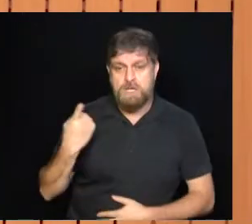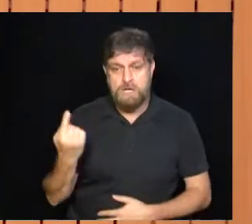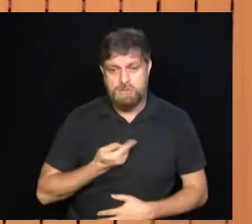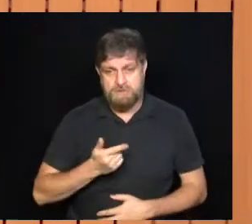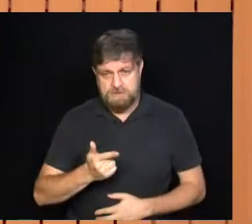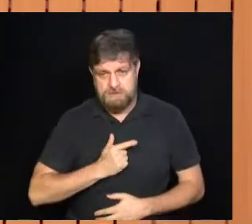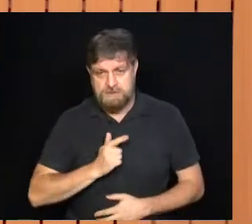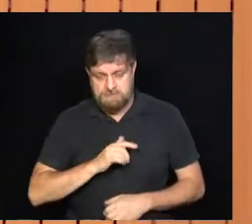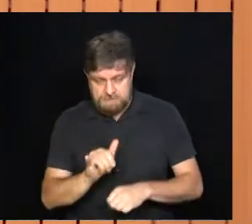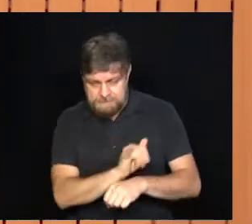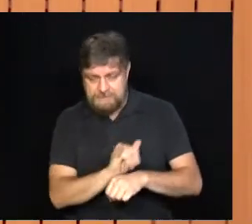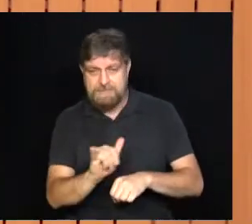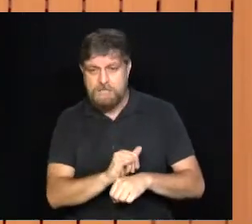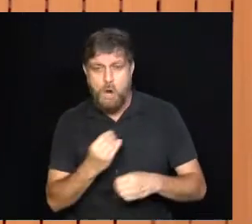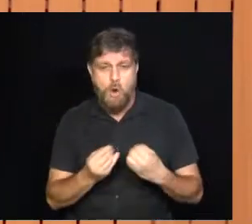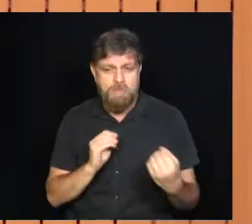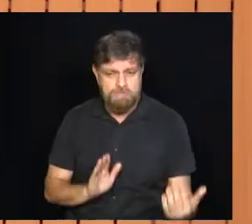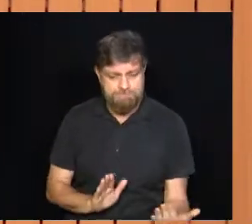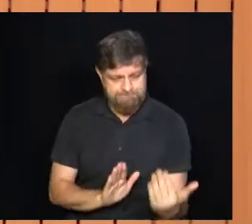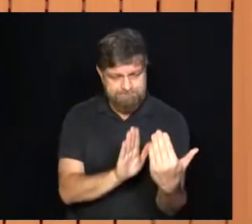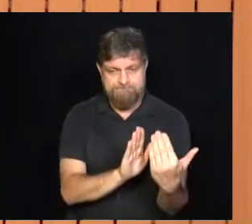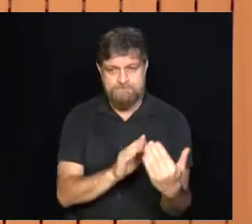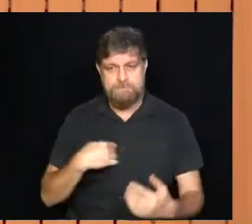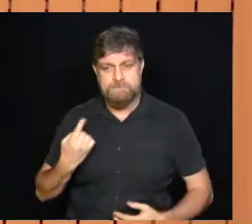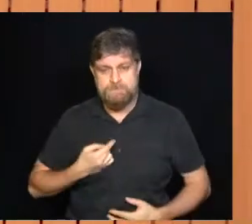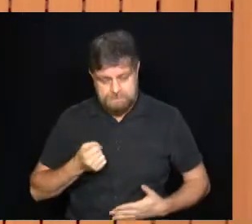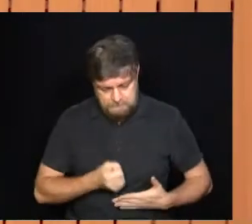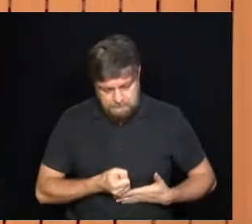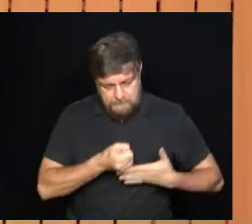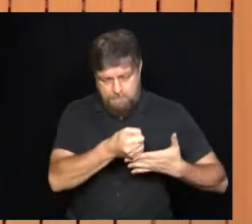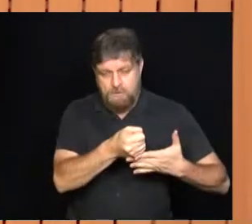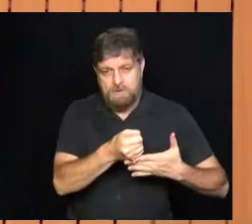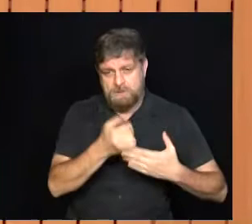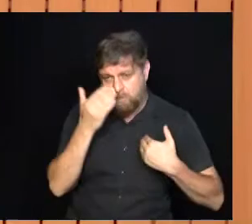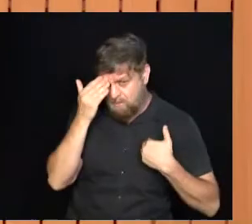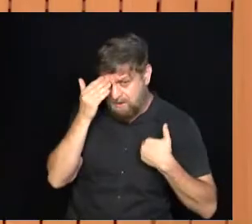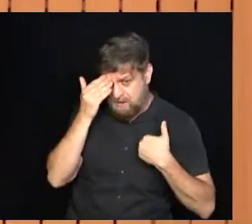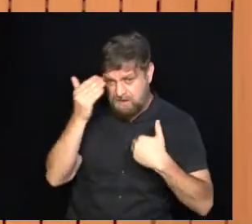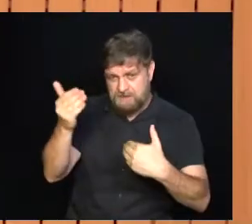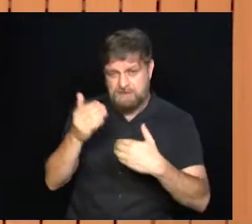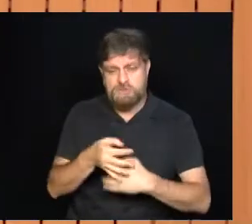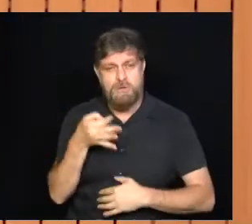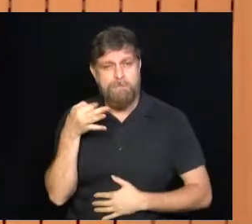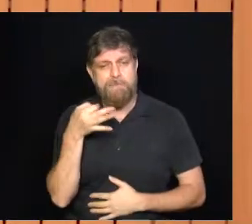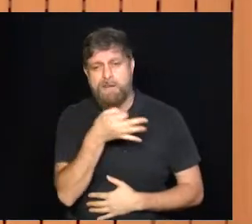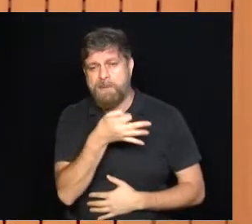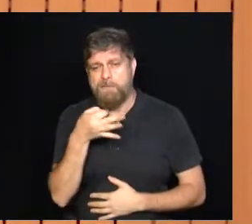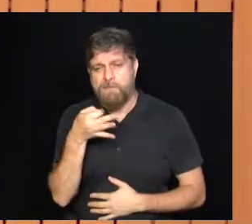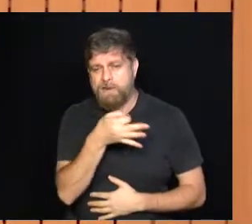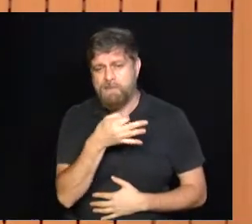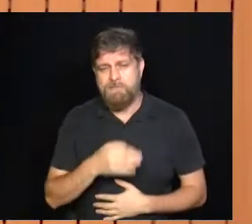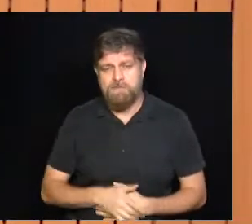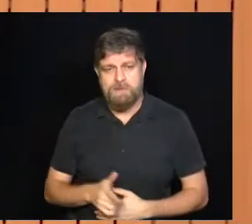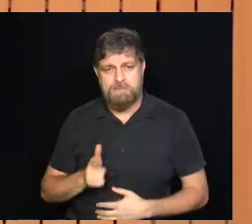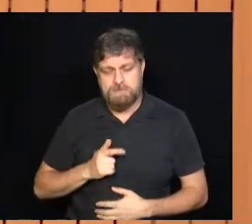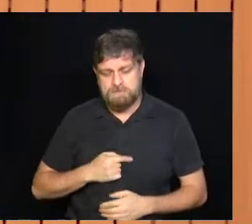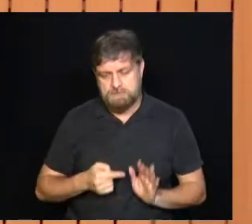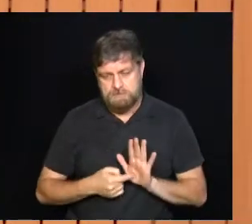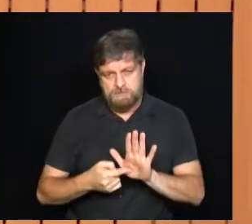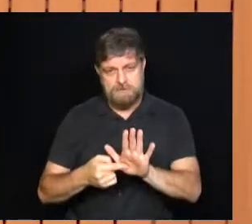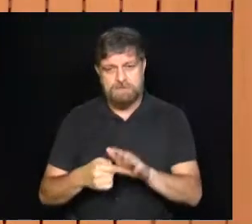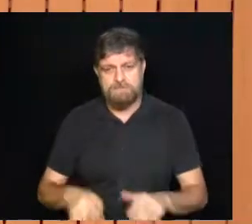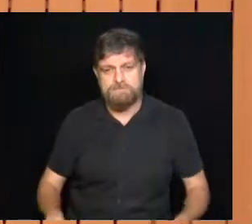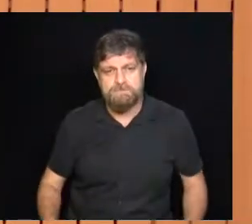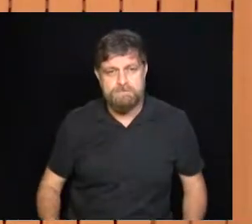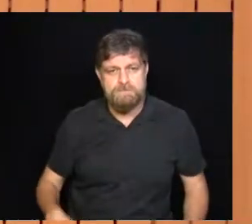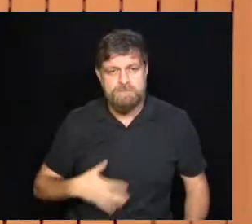um caminho, nós temos a quem nos socorrer. E eu agradeço muito, né, pelo que vocês puderam apresentar aqui.